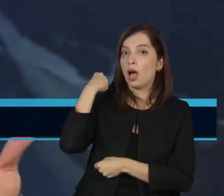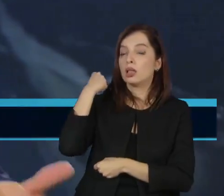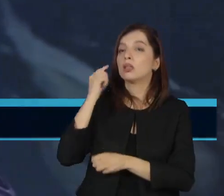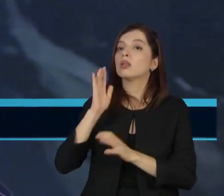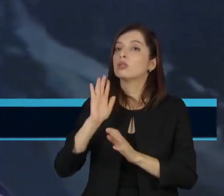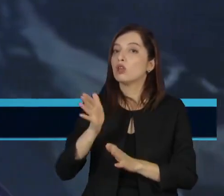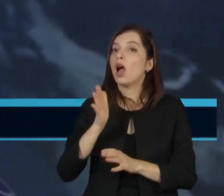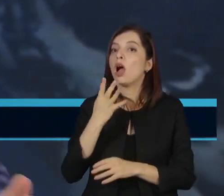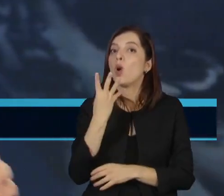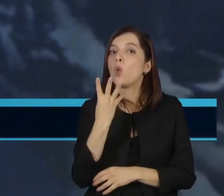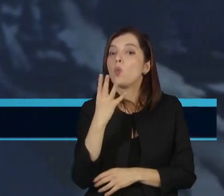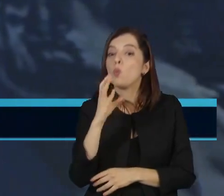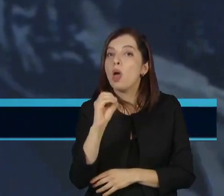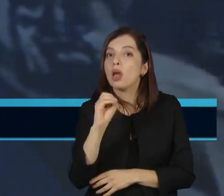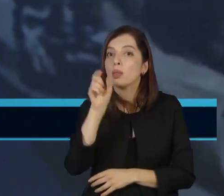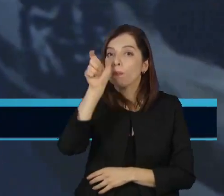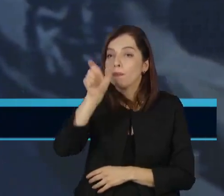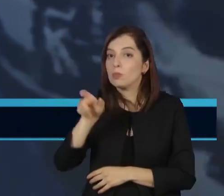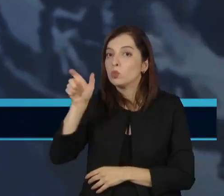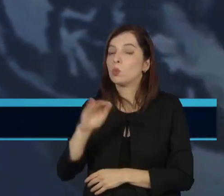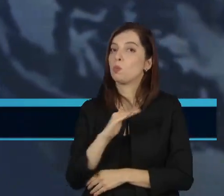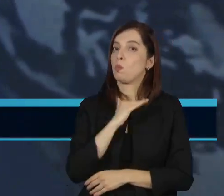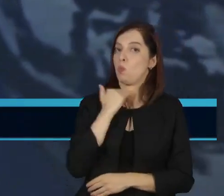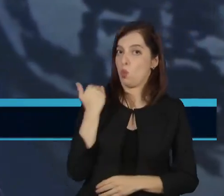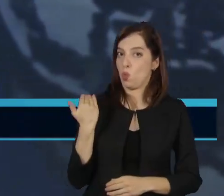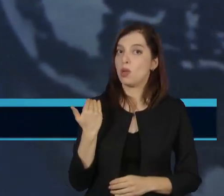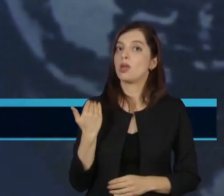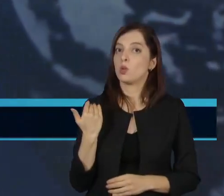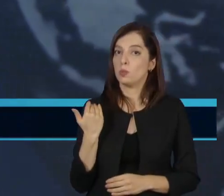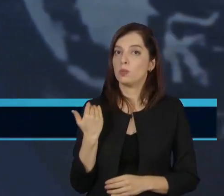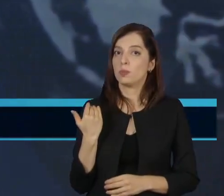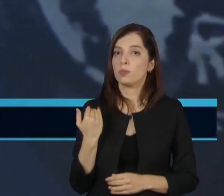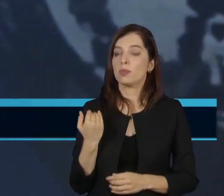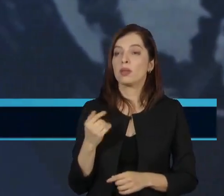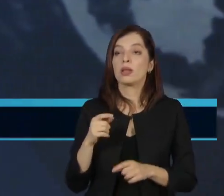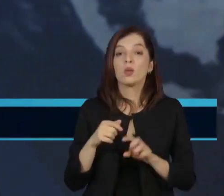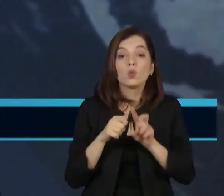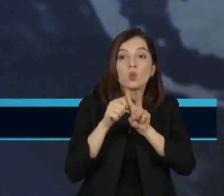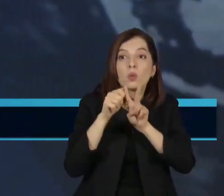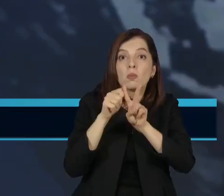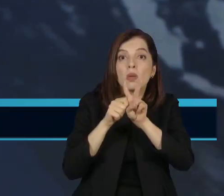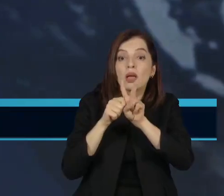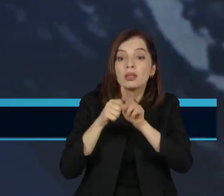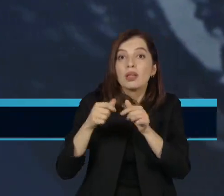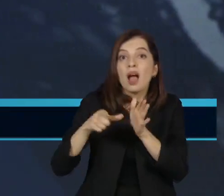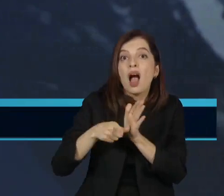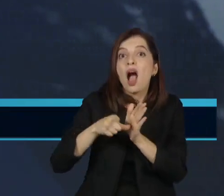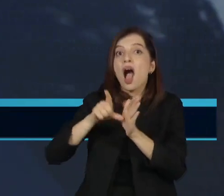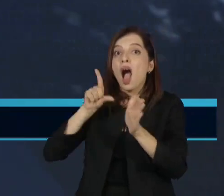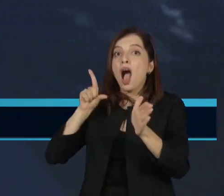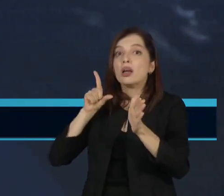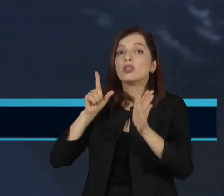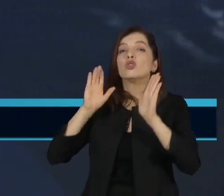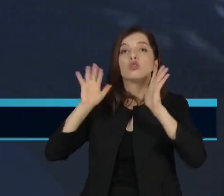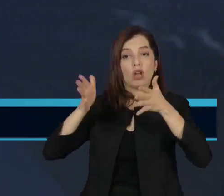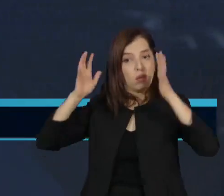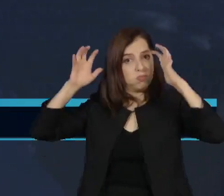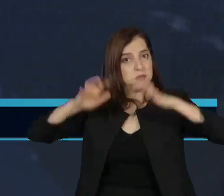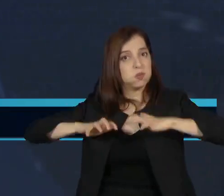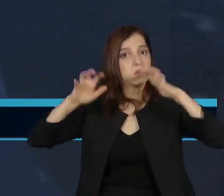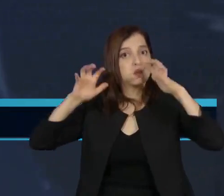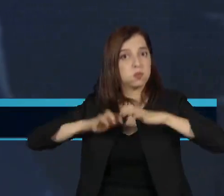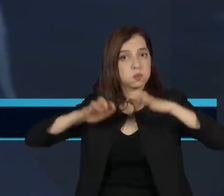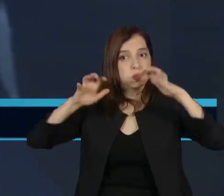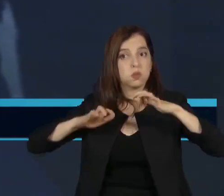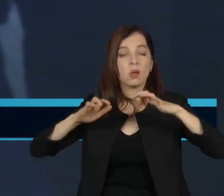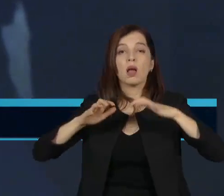já tinha tido um outro fenômeno com 16 mortes. Eu quero recorrer ao nosso colega aqui de bancada, o Leonardo Sakamoto, que escreveu: